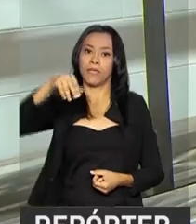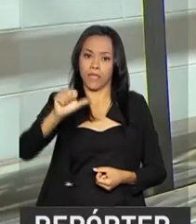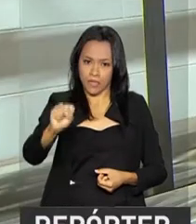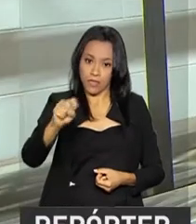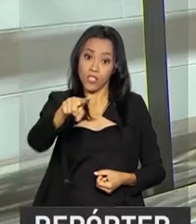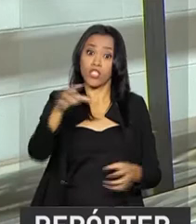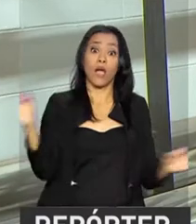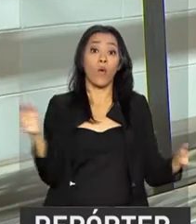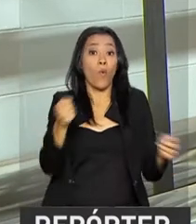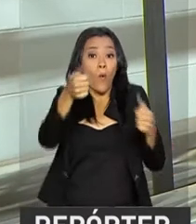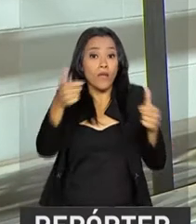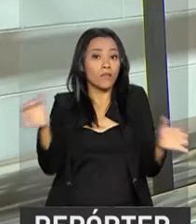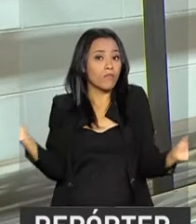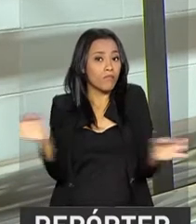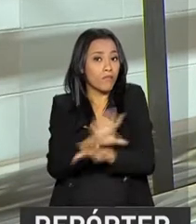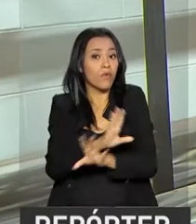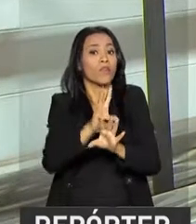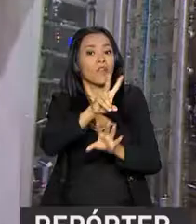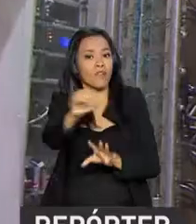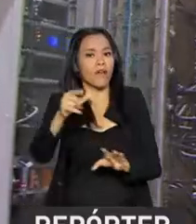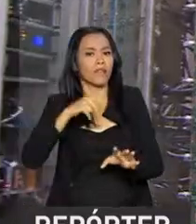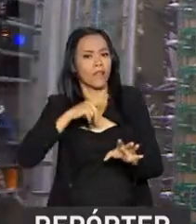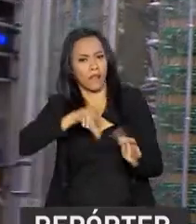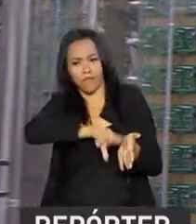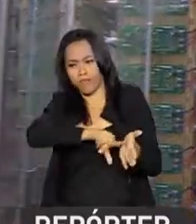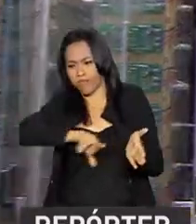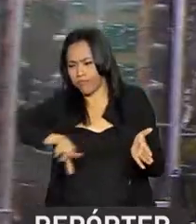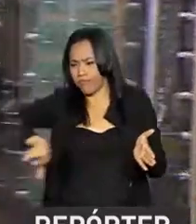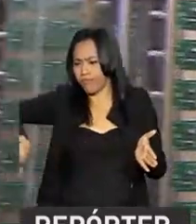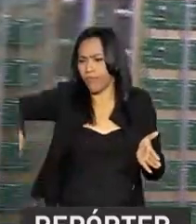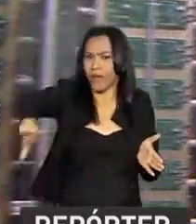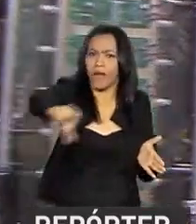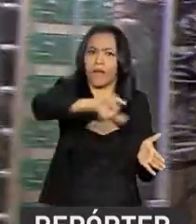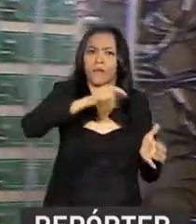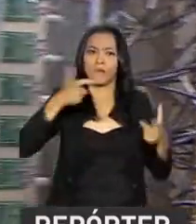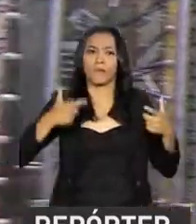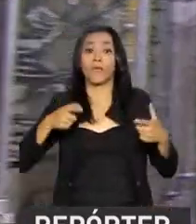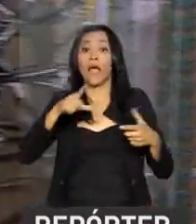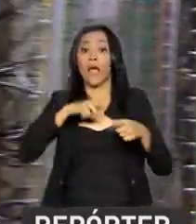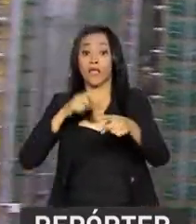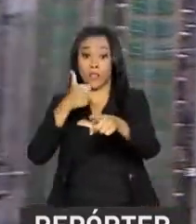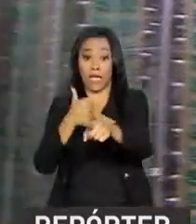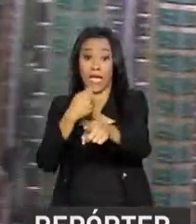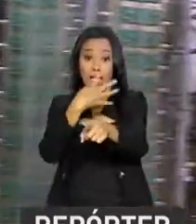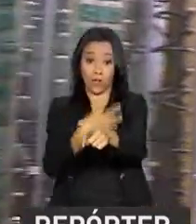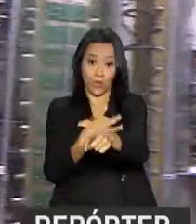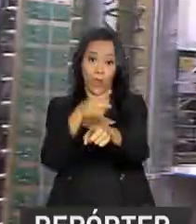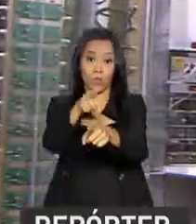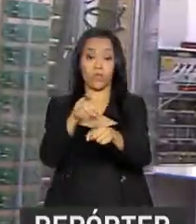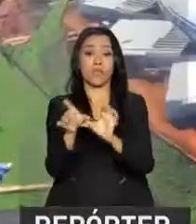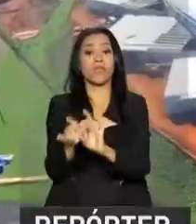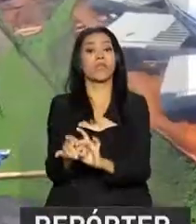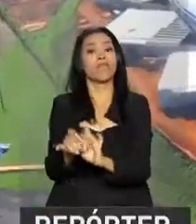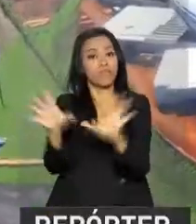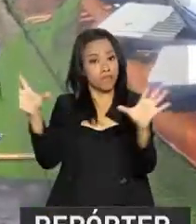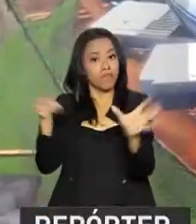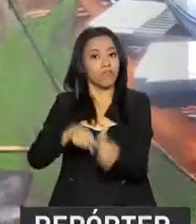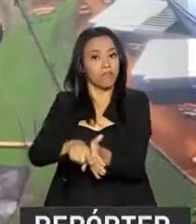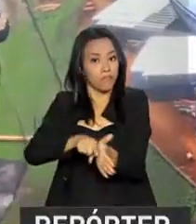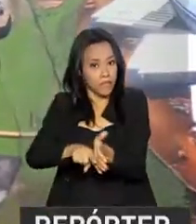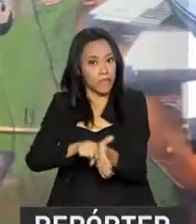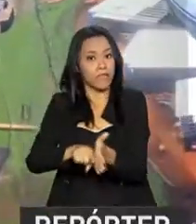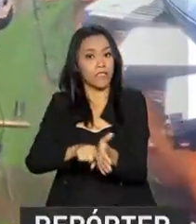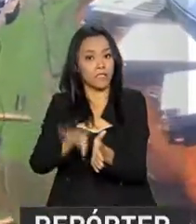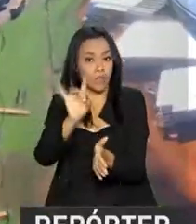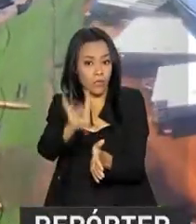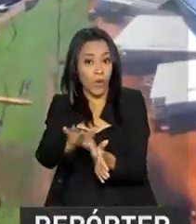poder comportar 40 linhas de luz. No laboratório atual, só existem 14 à disposição dos cientistas. Essa é uma